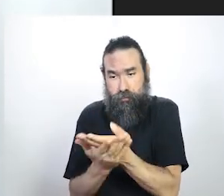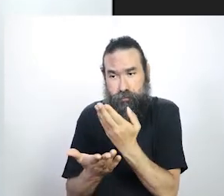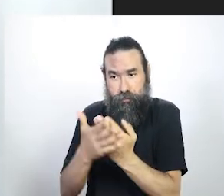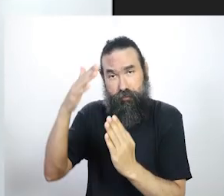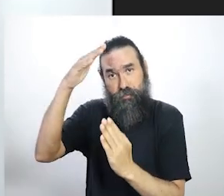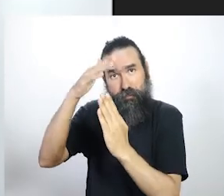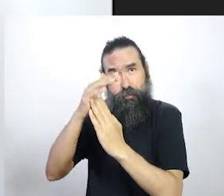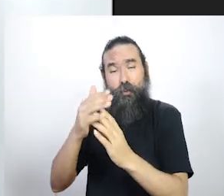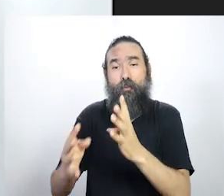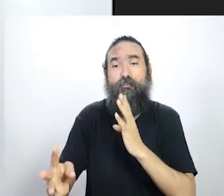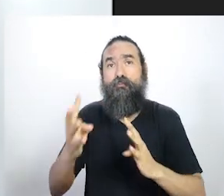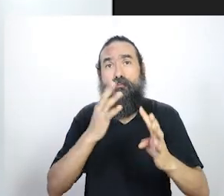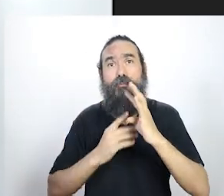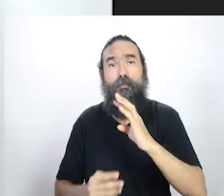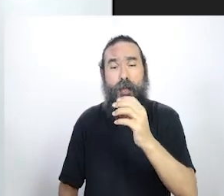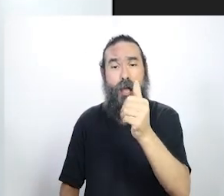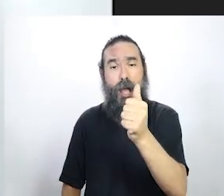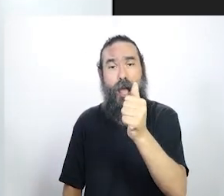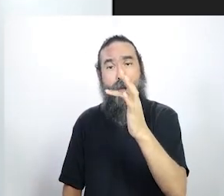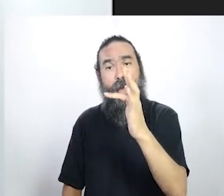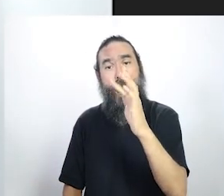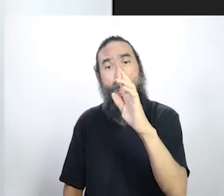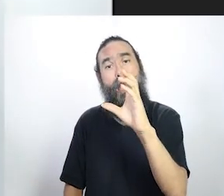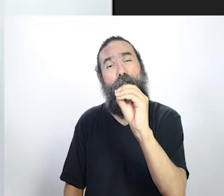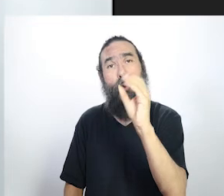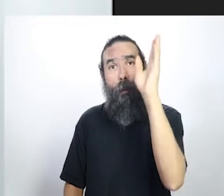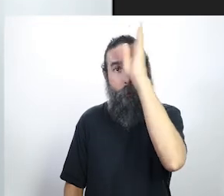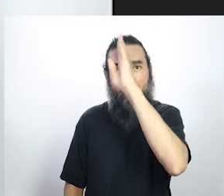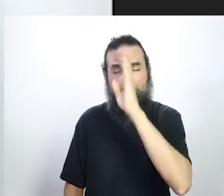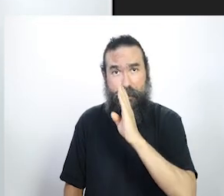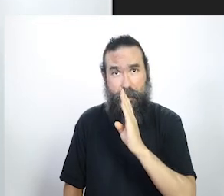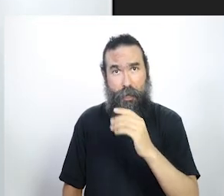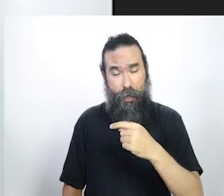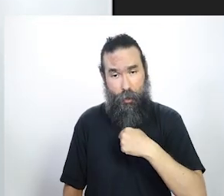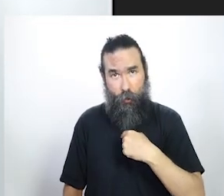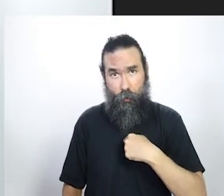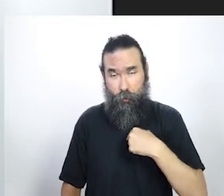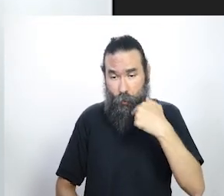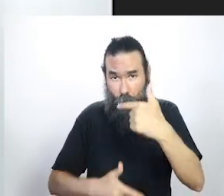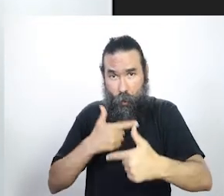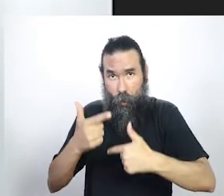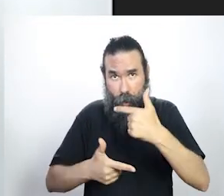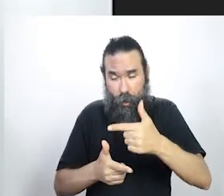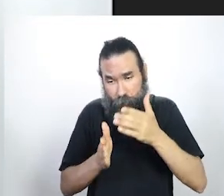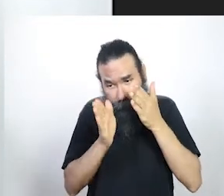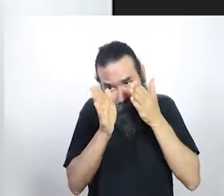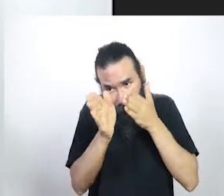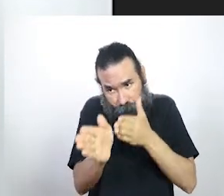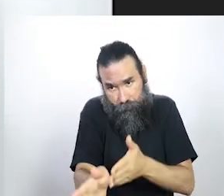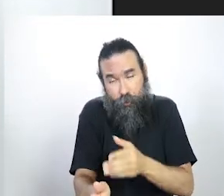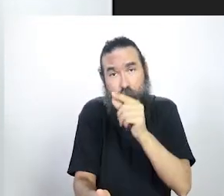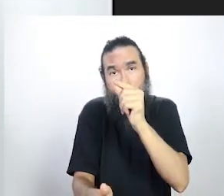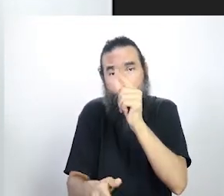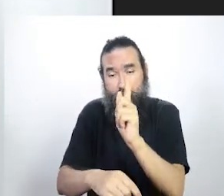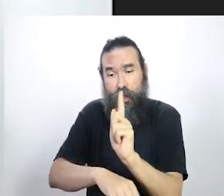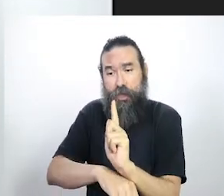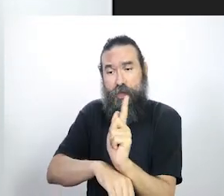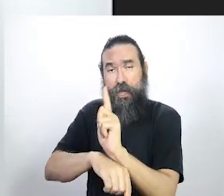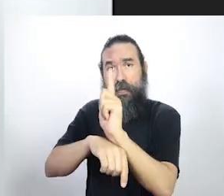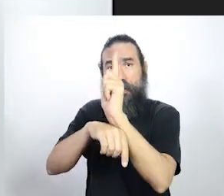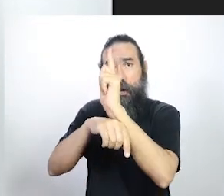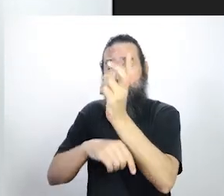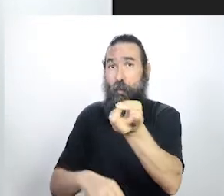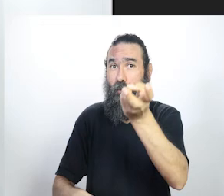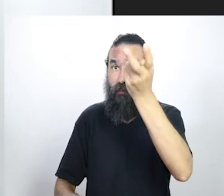atuação profissional é bem voltada para o lado da cultura afro mesmo, gestão em projetos de